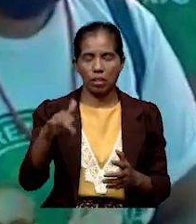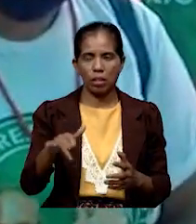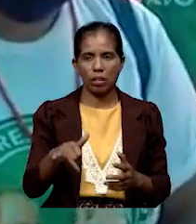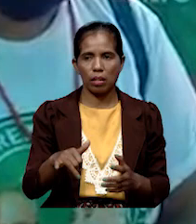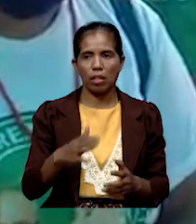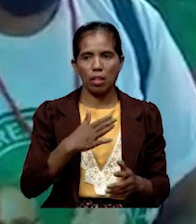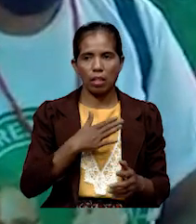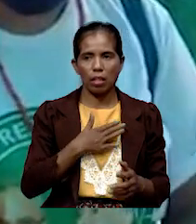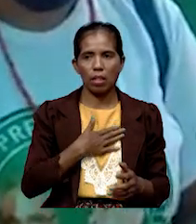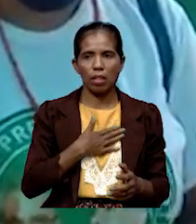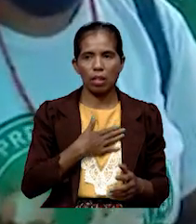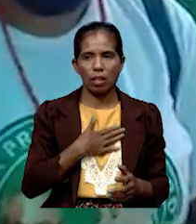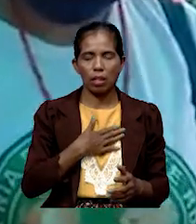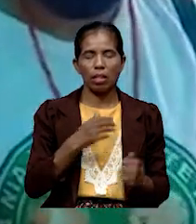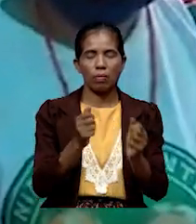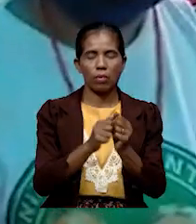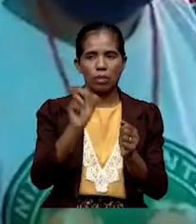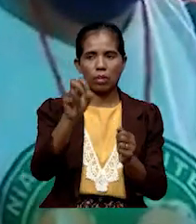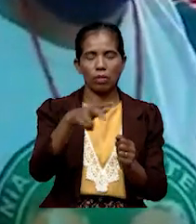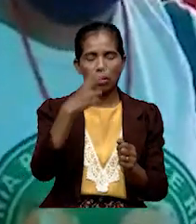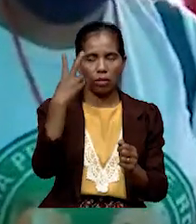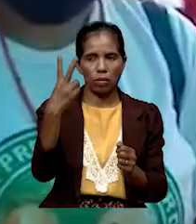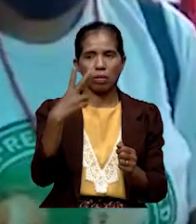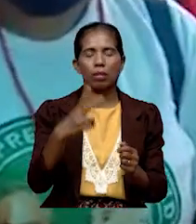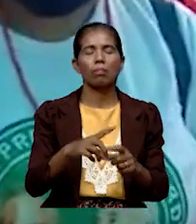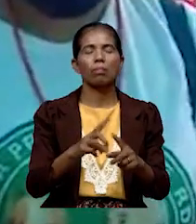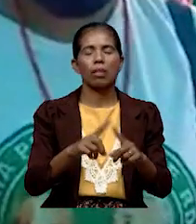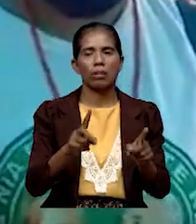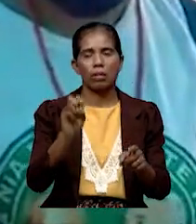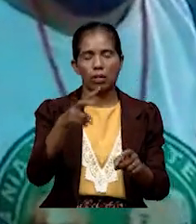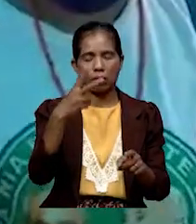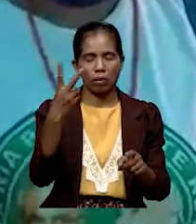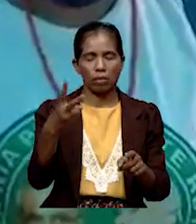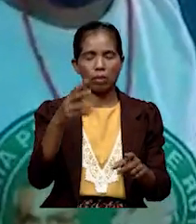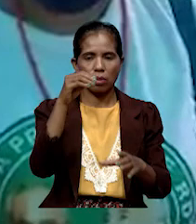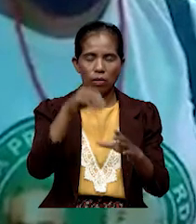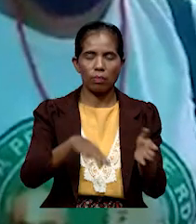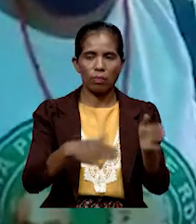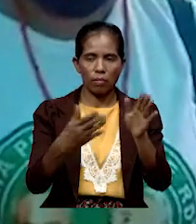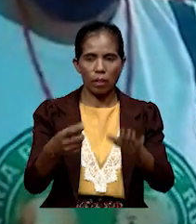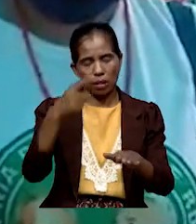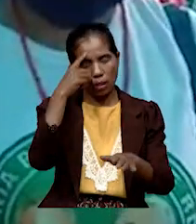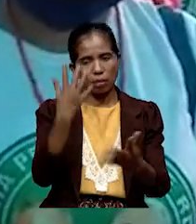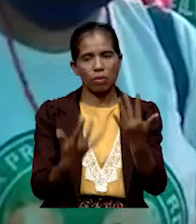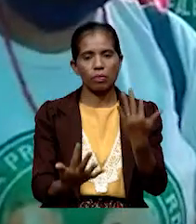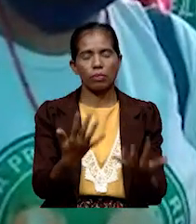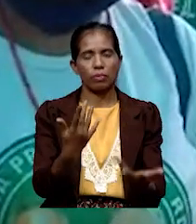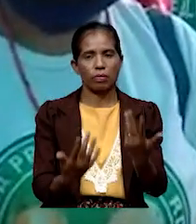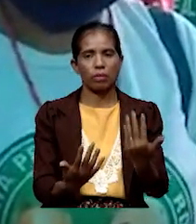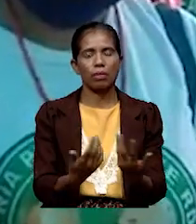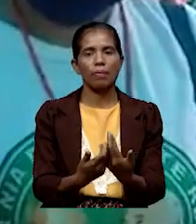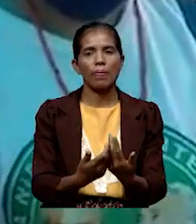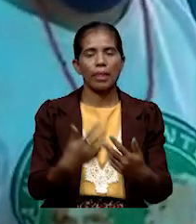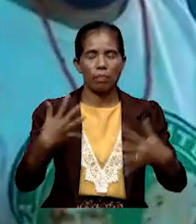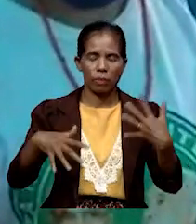sivrinu serle, sanulu resintolu. Mai bewa sanulu resintrua, mout mate tamba funu dene ahalo. O